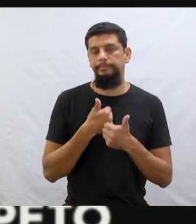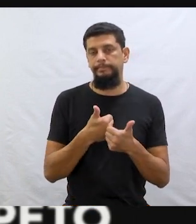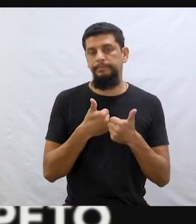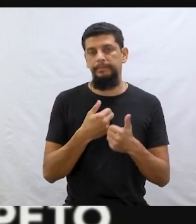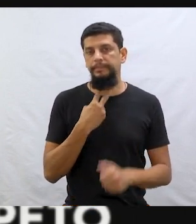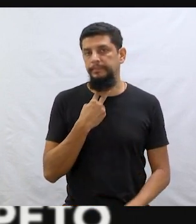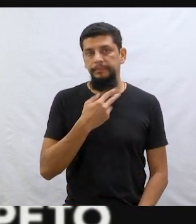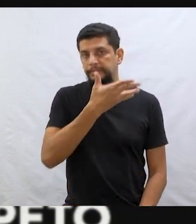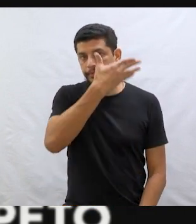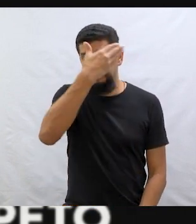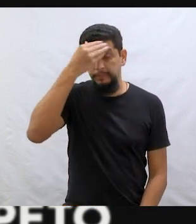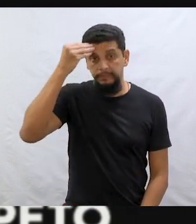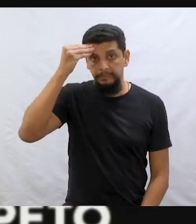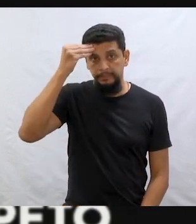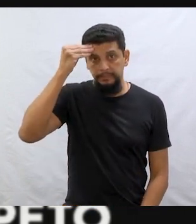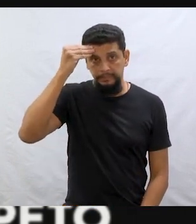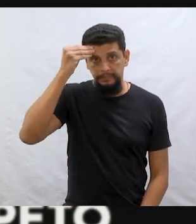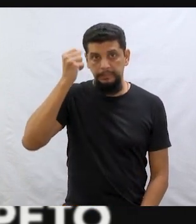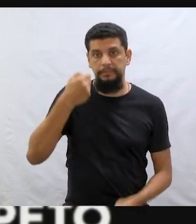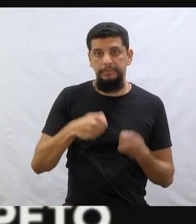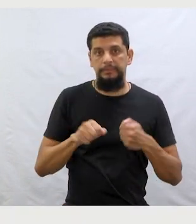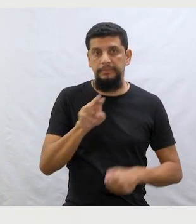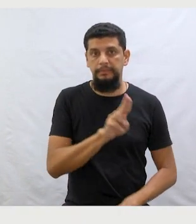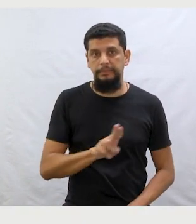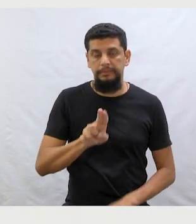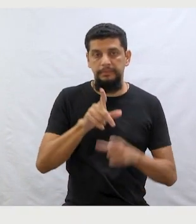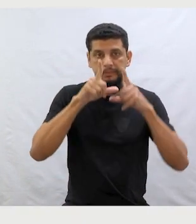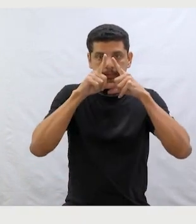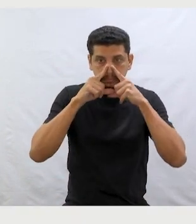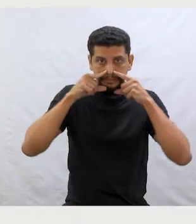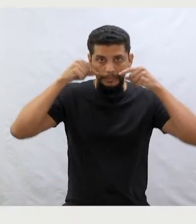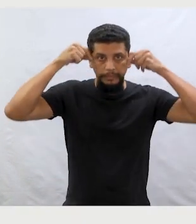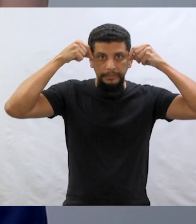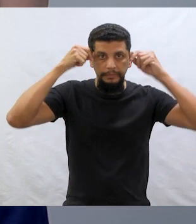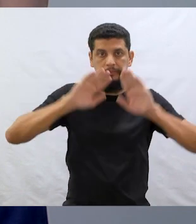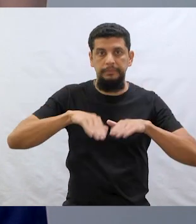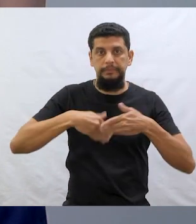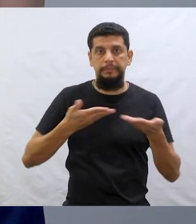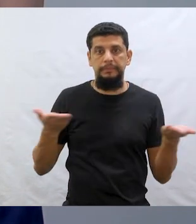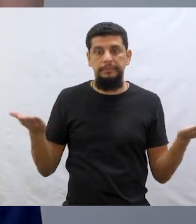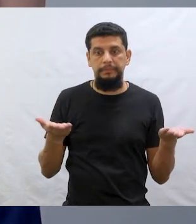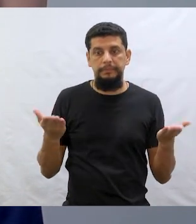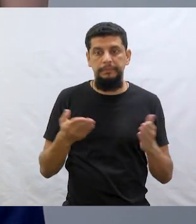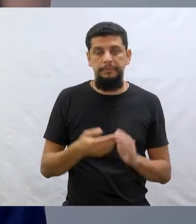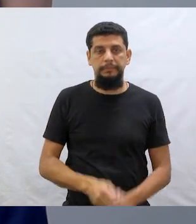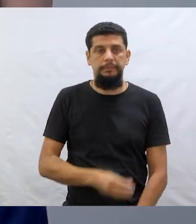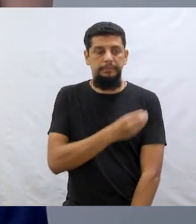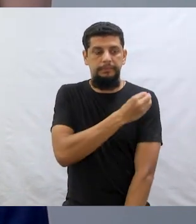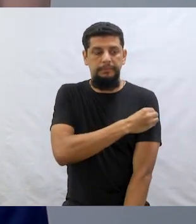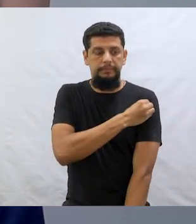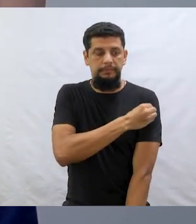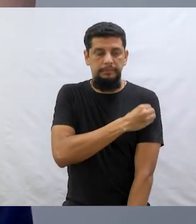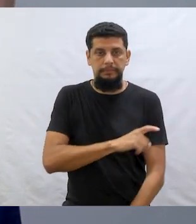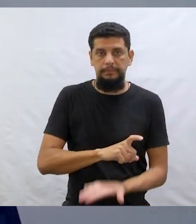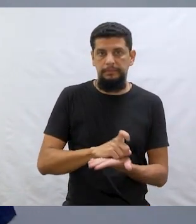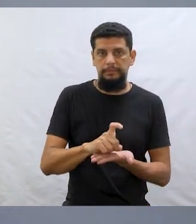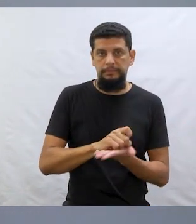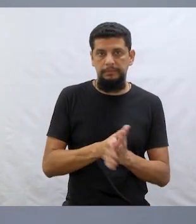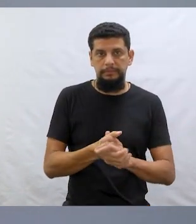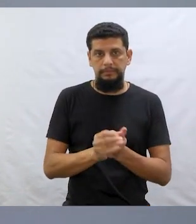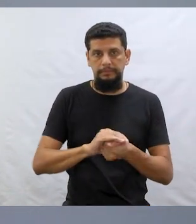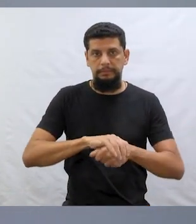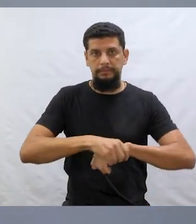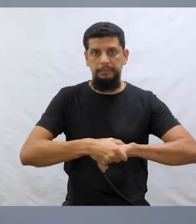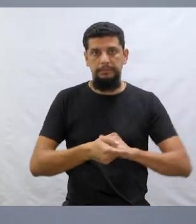Muito bem, não podemos esquecer de usar a nossa máscara. Então, vamos higienizar as nossas mãos.